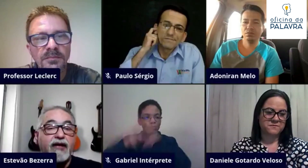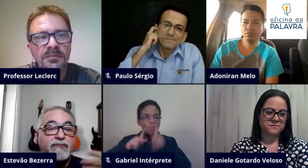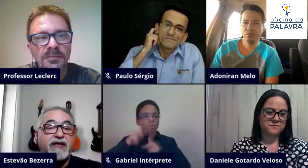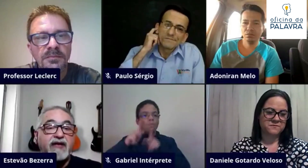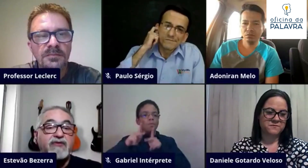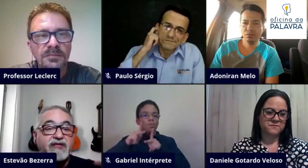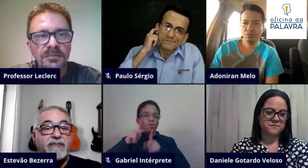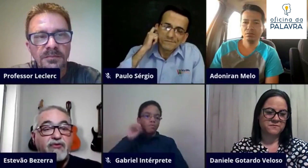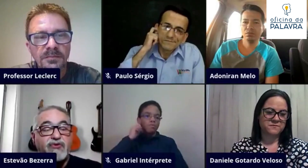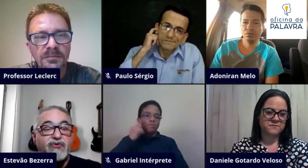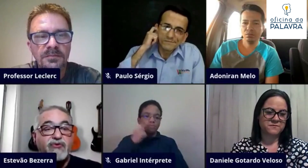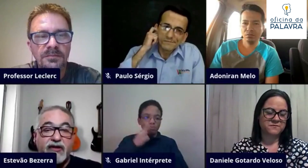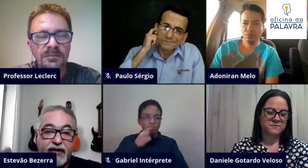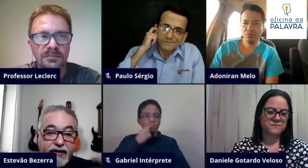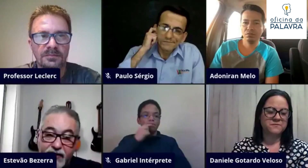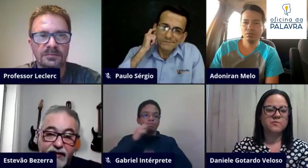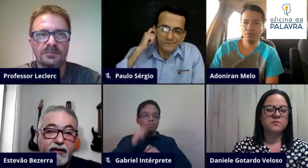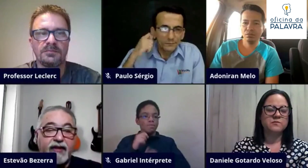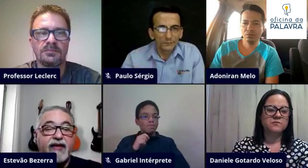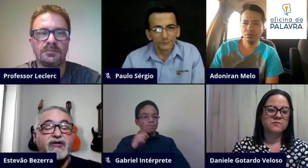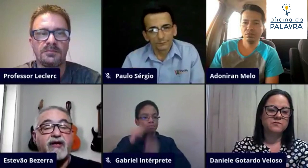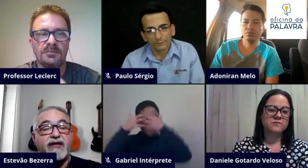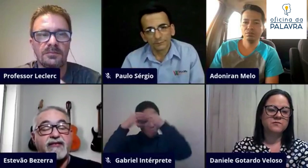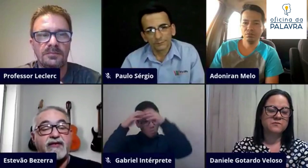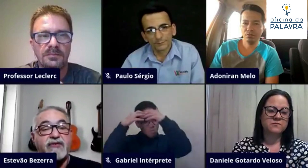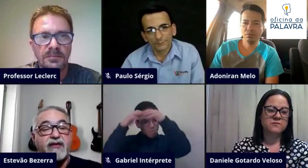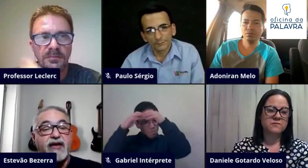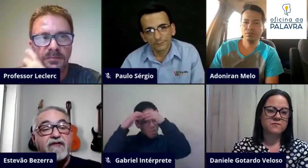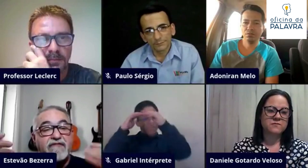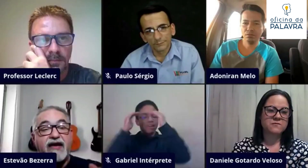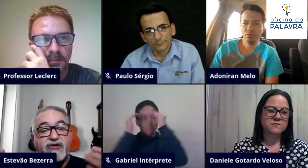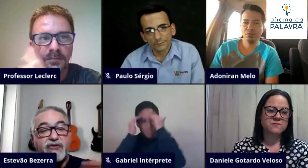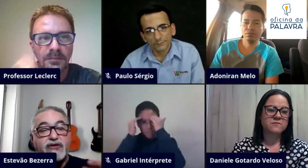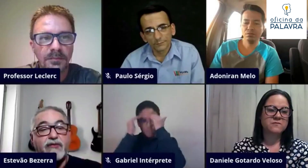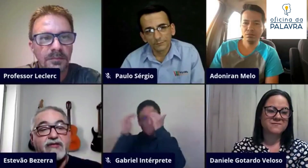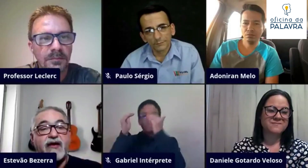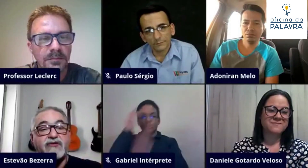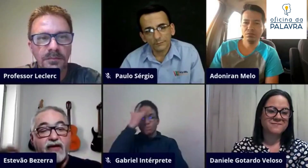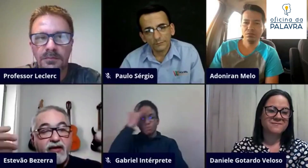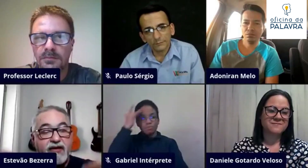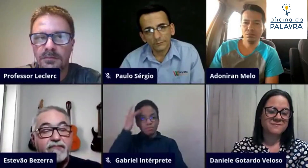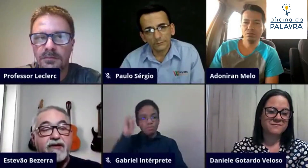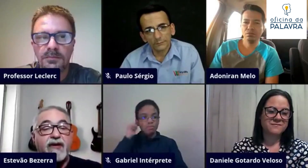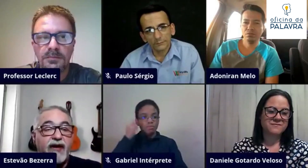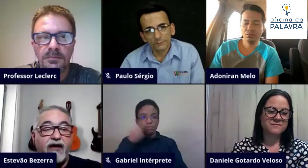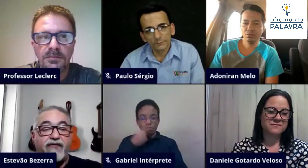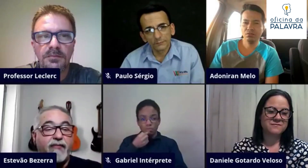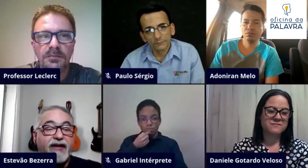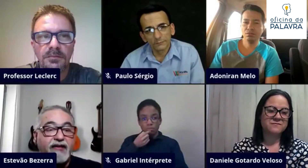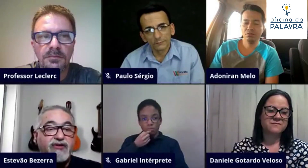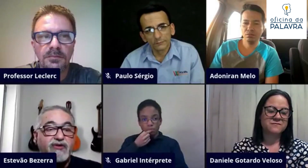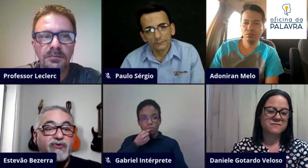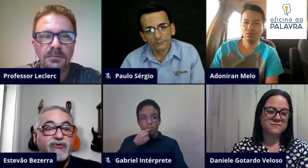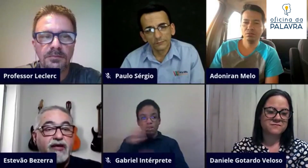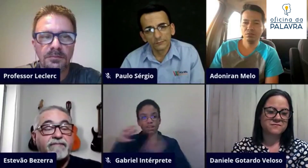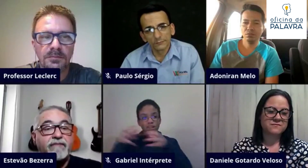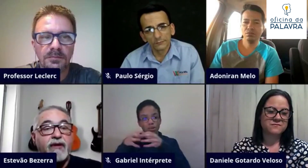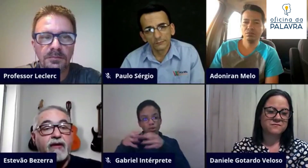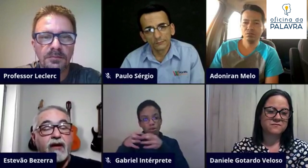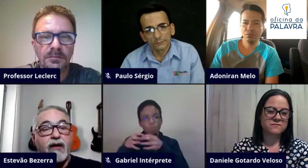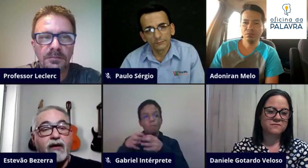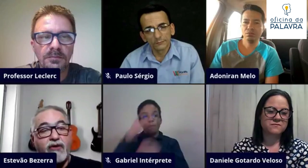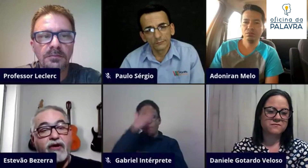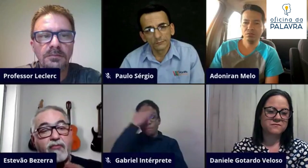ampla, respeitando sempre o surdo. E até esclarecendo isso aqui, quem faz todo esse processo, a equipe é formada de surdos,